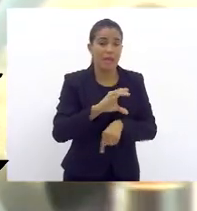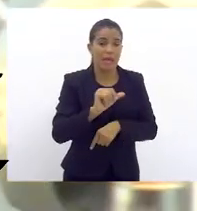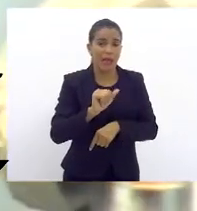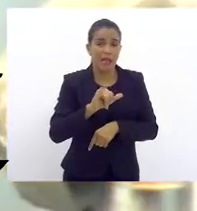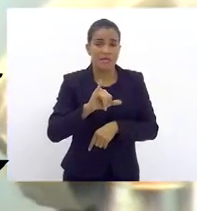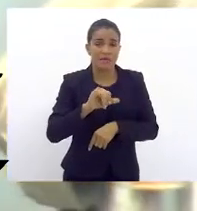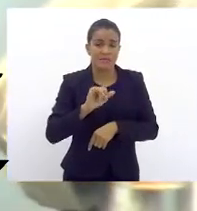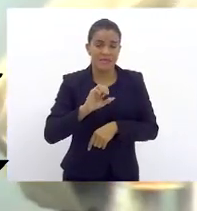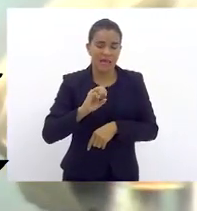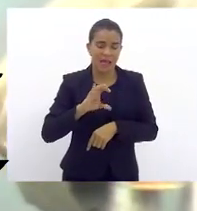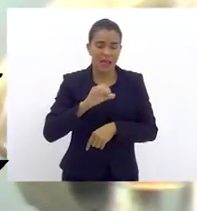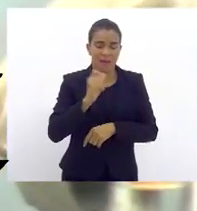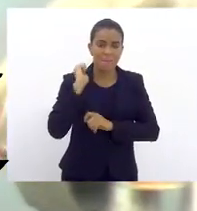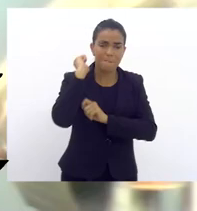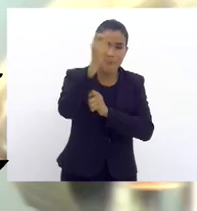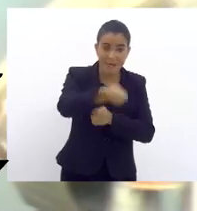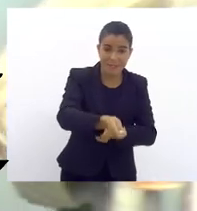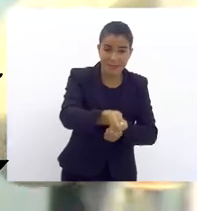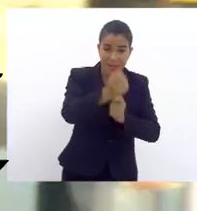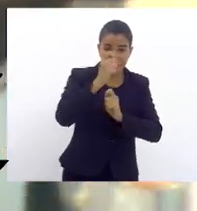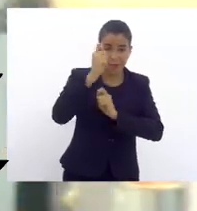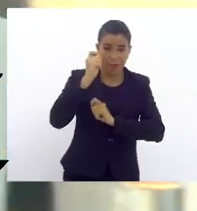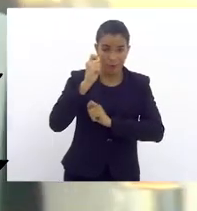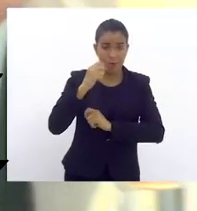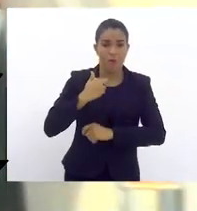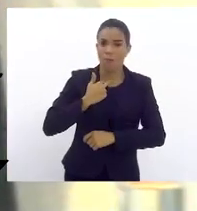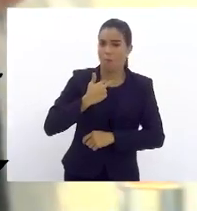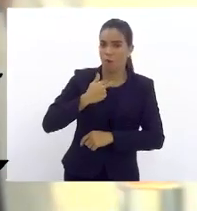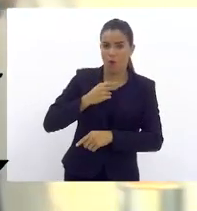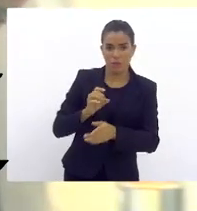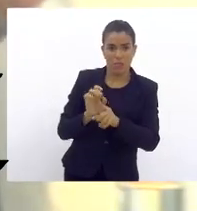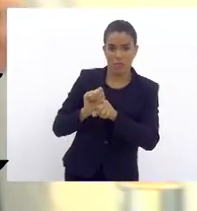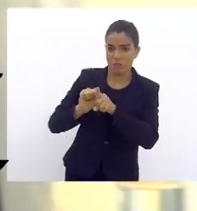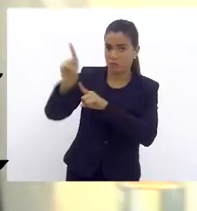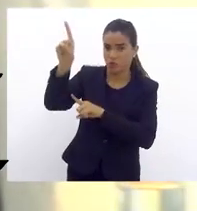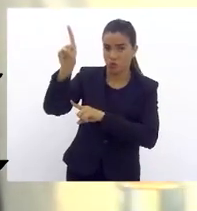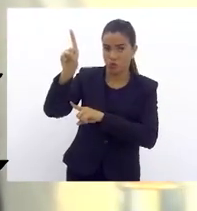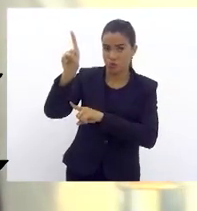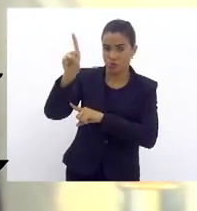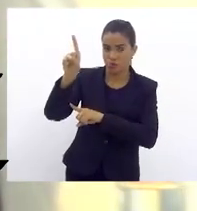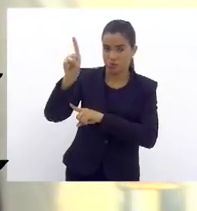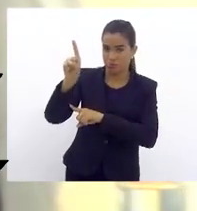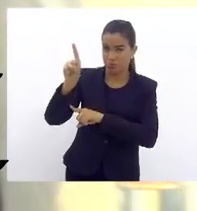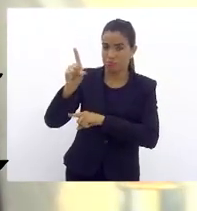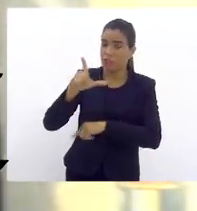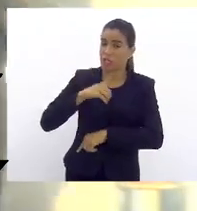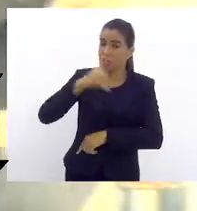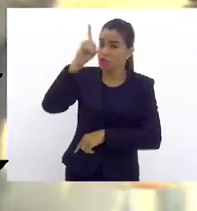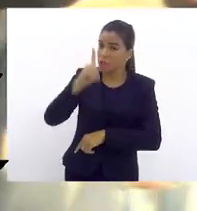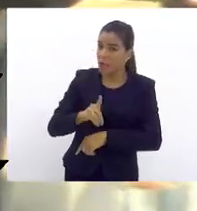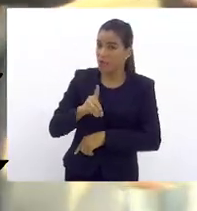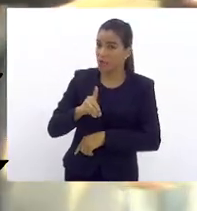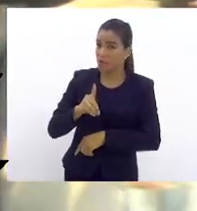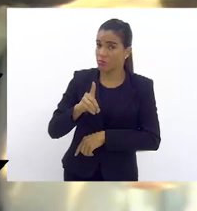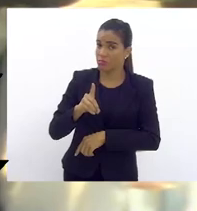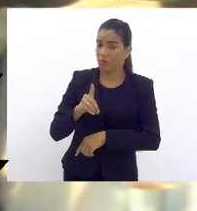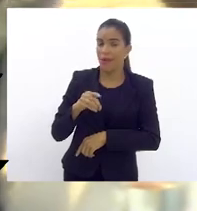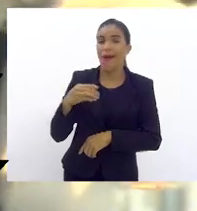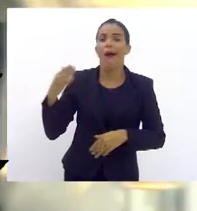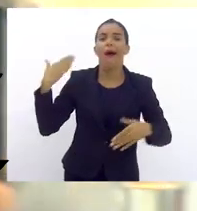determinada área nunca mais podiam ser expulsa de lá tinham direito real de uso muito bem a Marinha